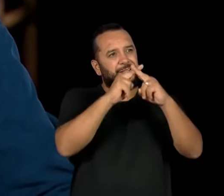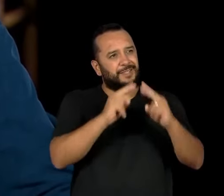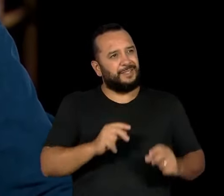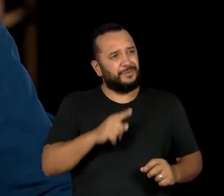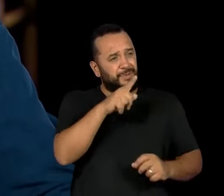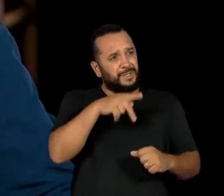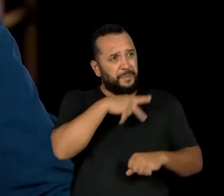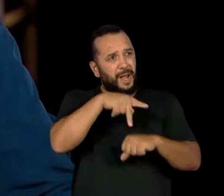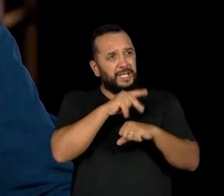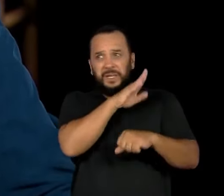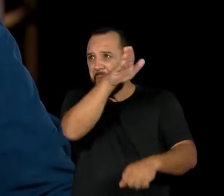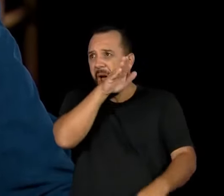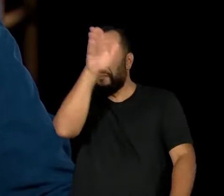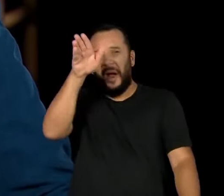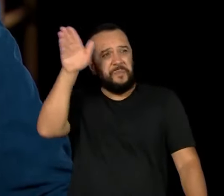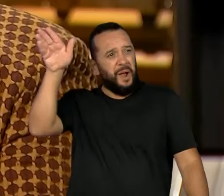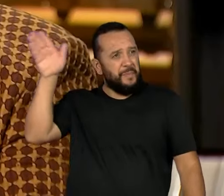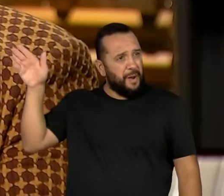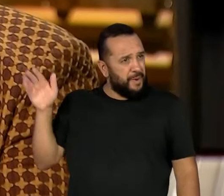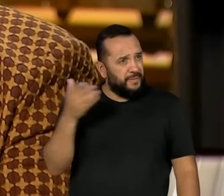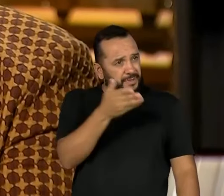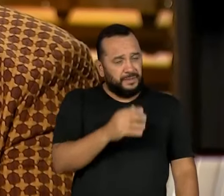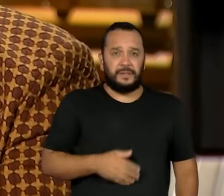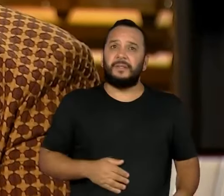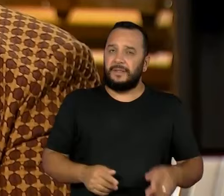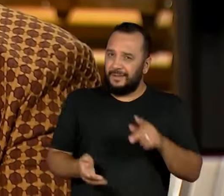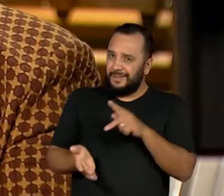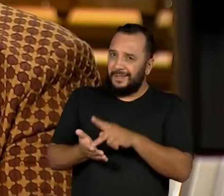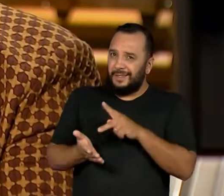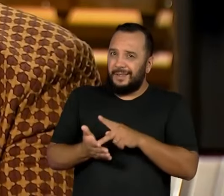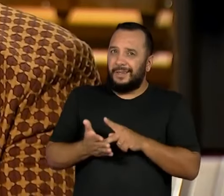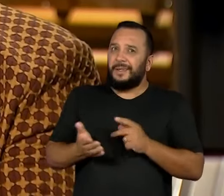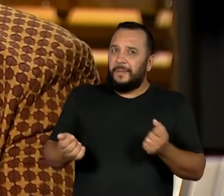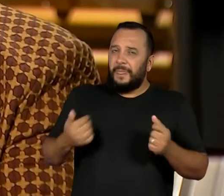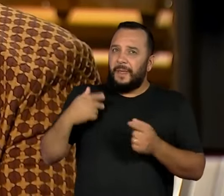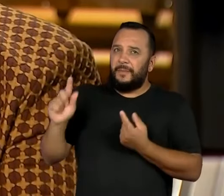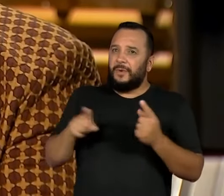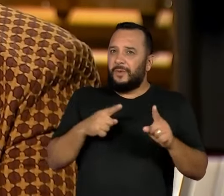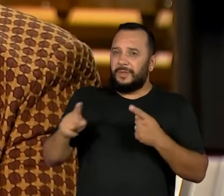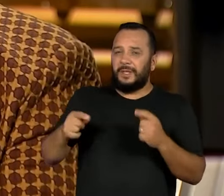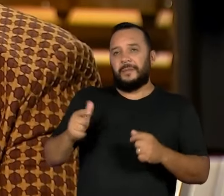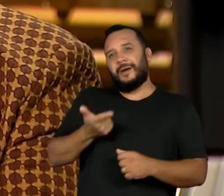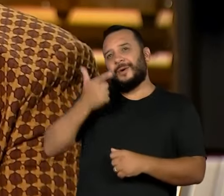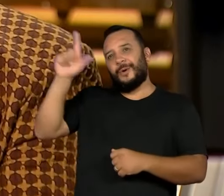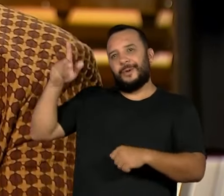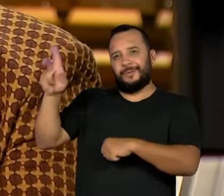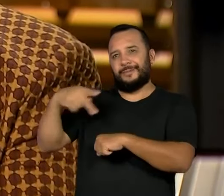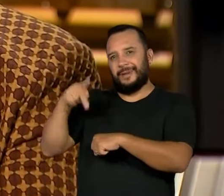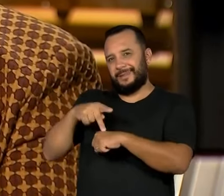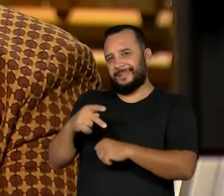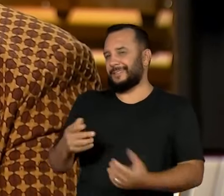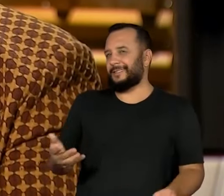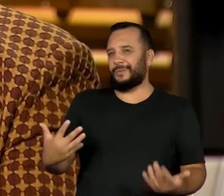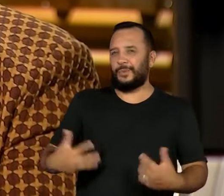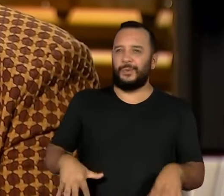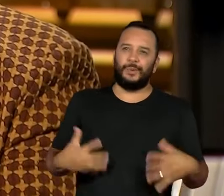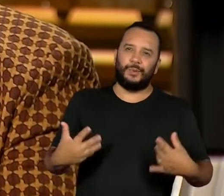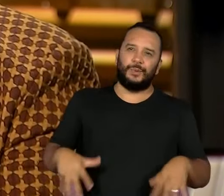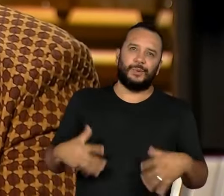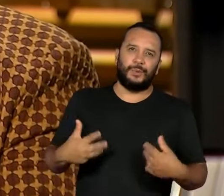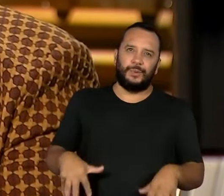internacional mesmo que te recebe né É Nossa levar a música para para outro continente é caramba é